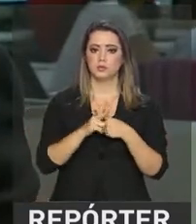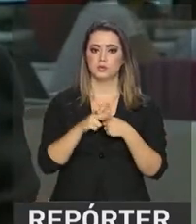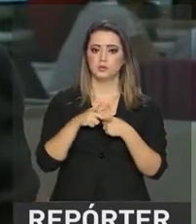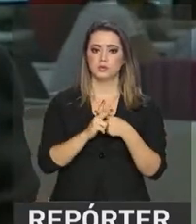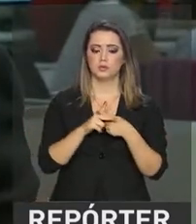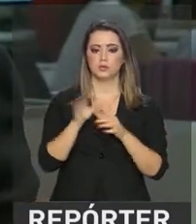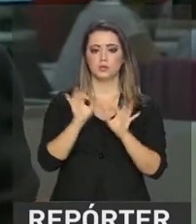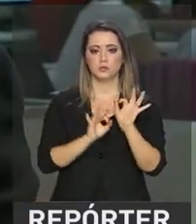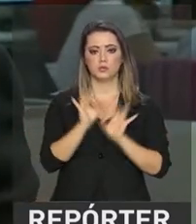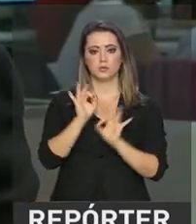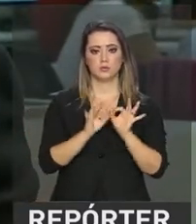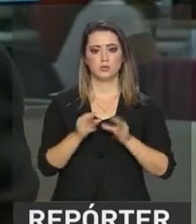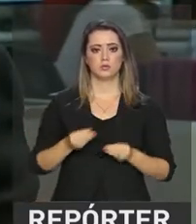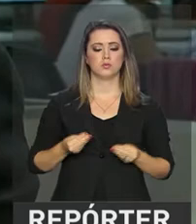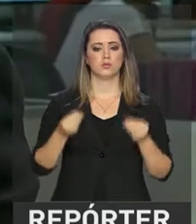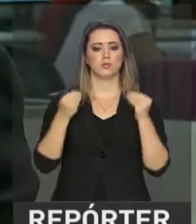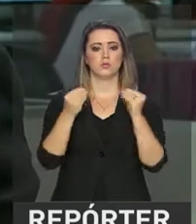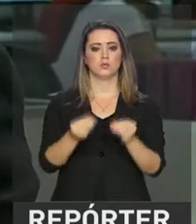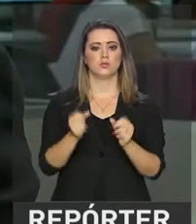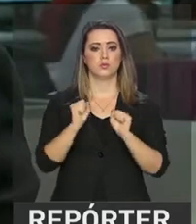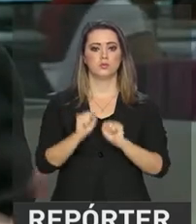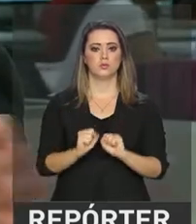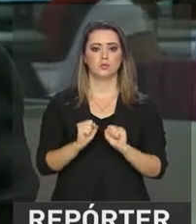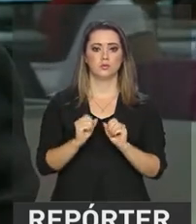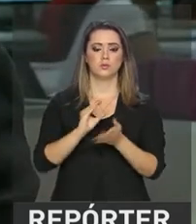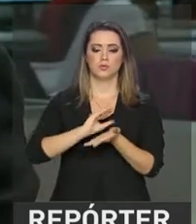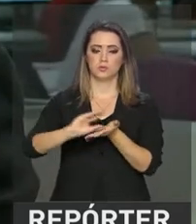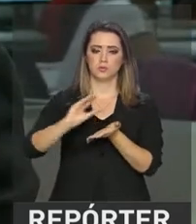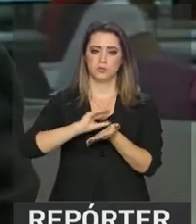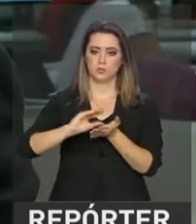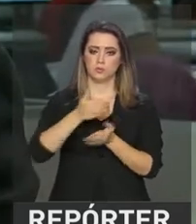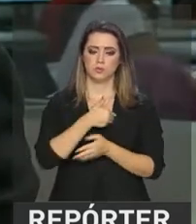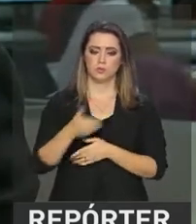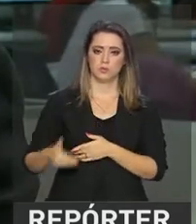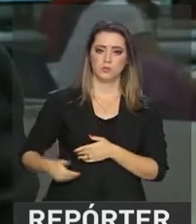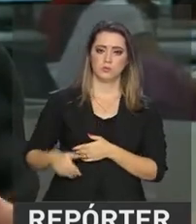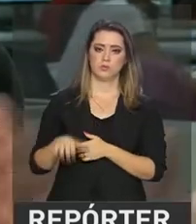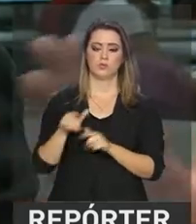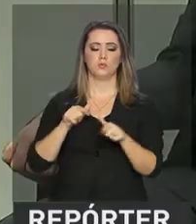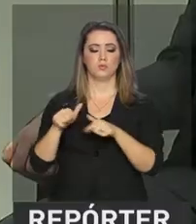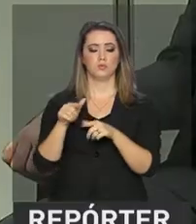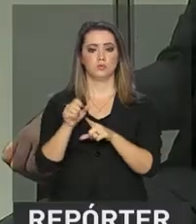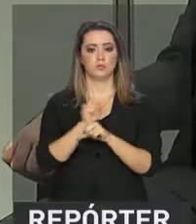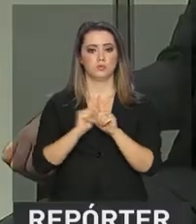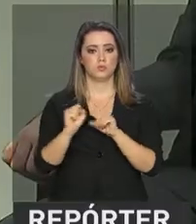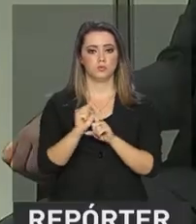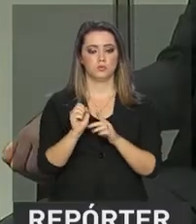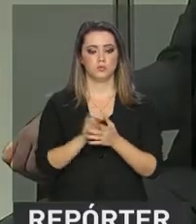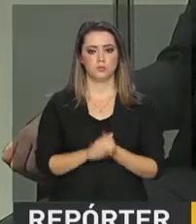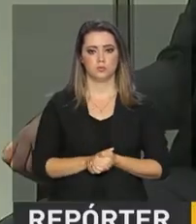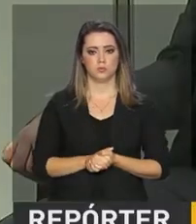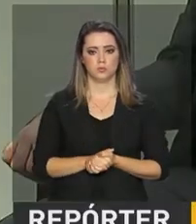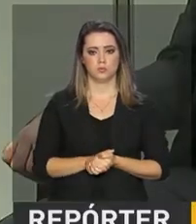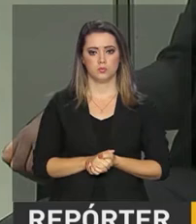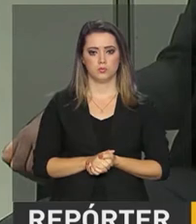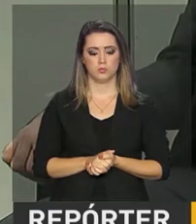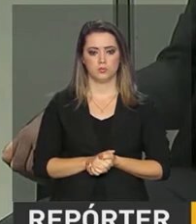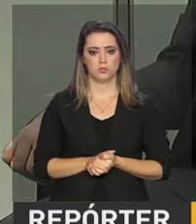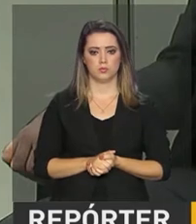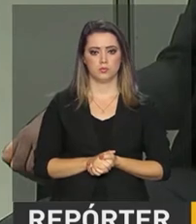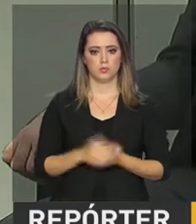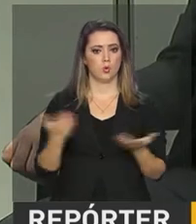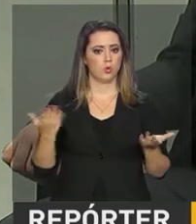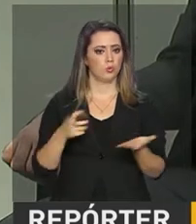a Previdência para garantir a capacidade de investimentos do governo na área social. Penaliza, como hoje já